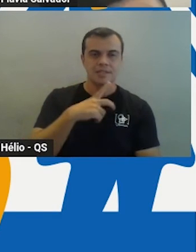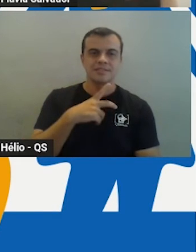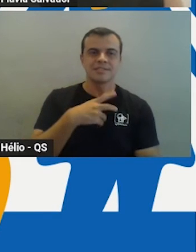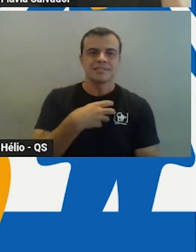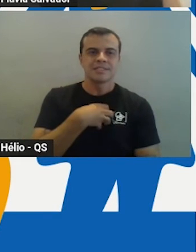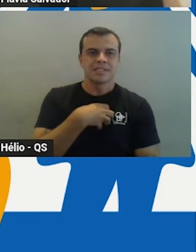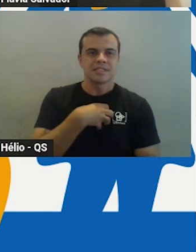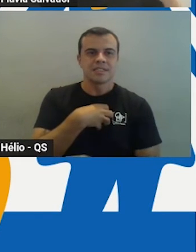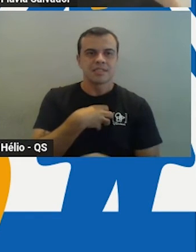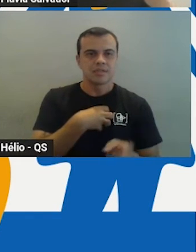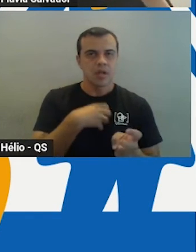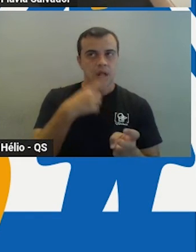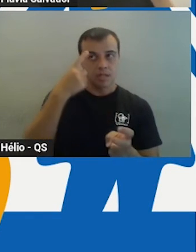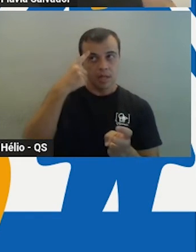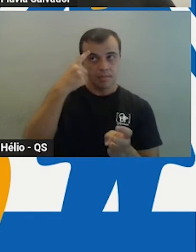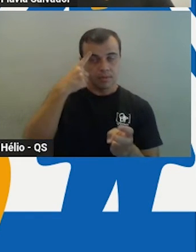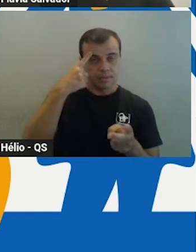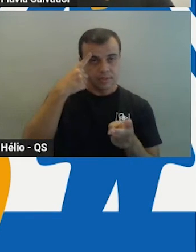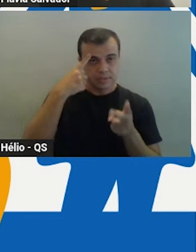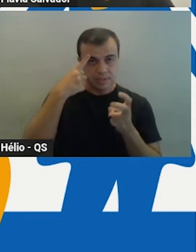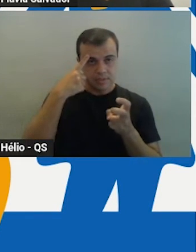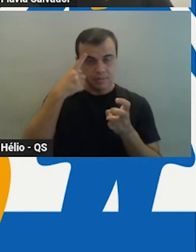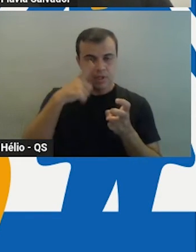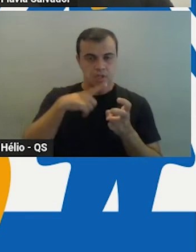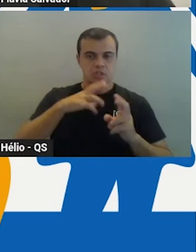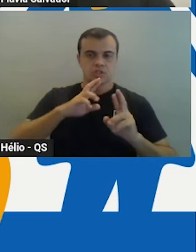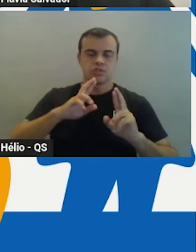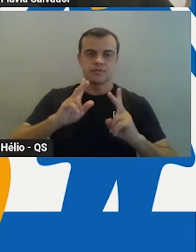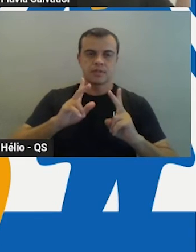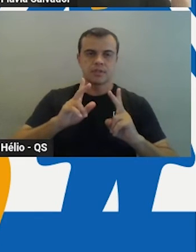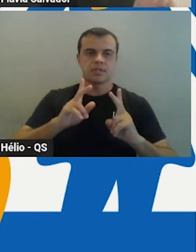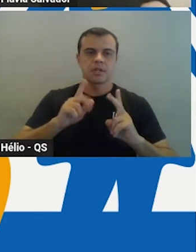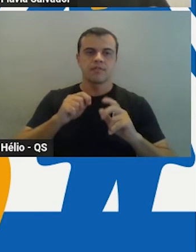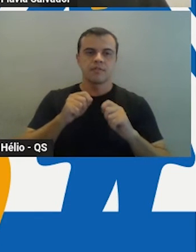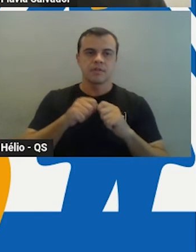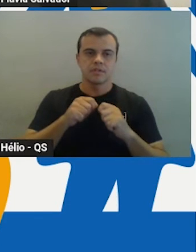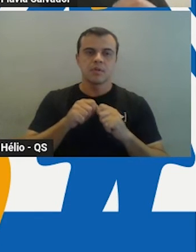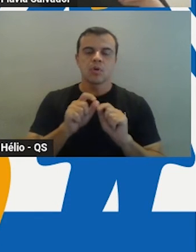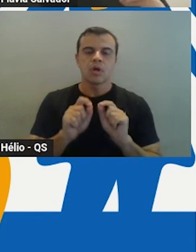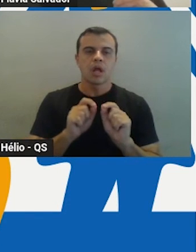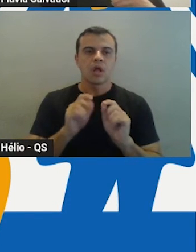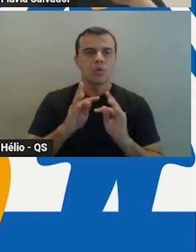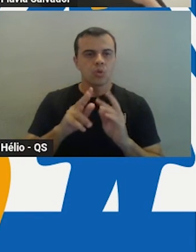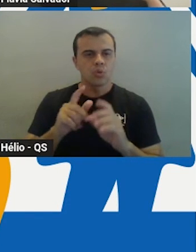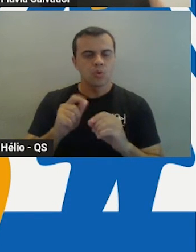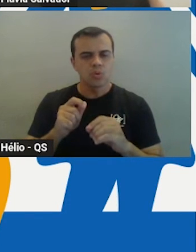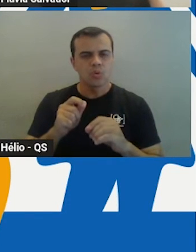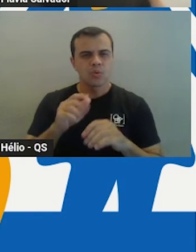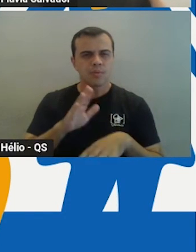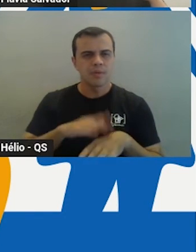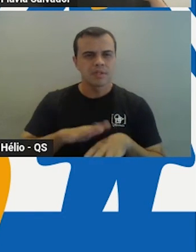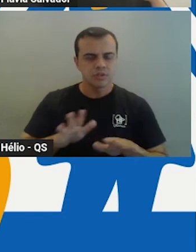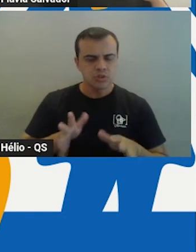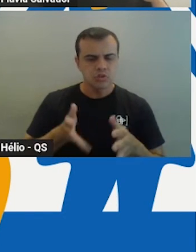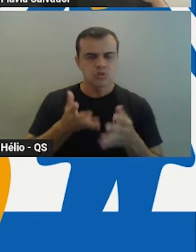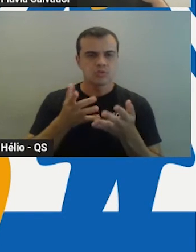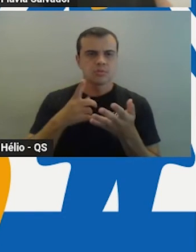sentem, o cérebro delas tem um funcionamento diferente, que faz com que tudo seja um